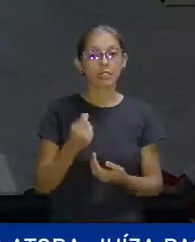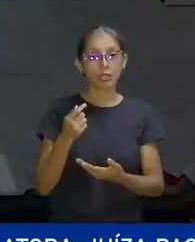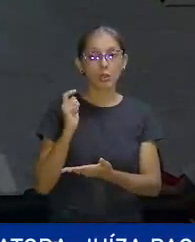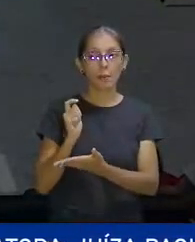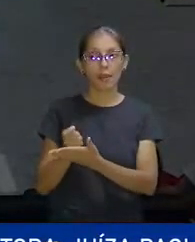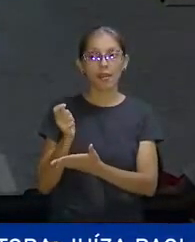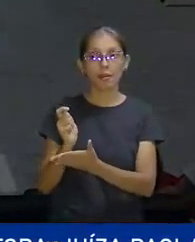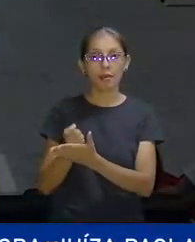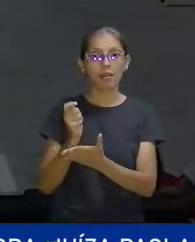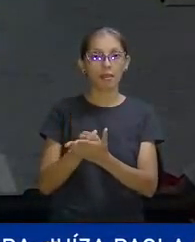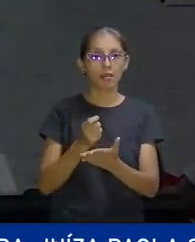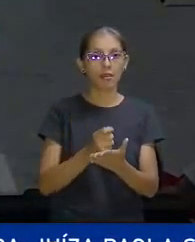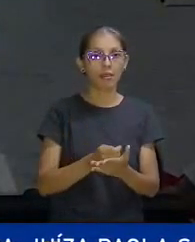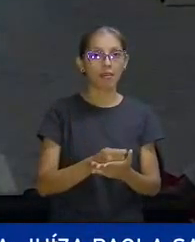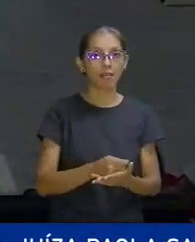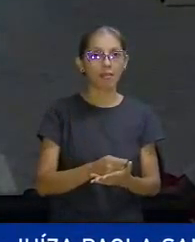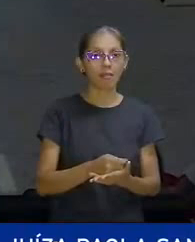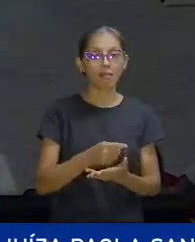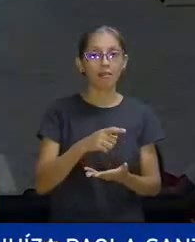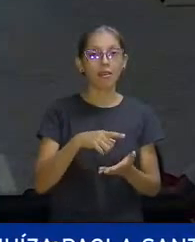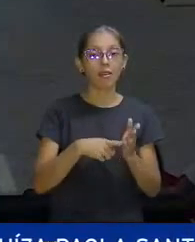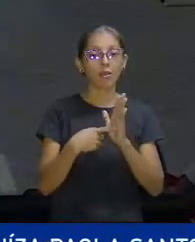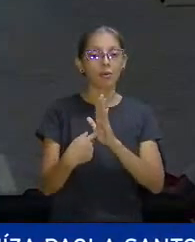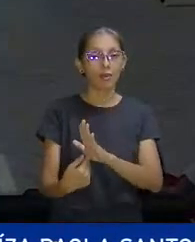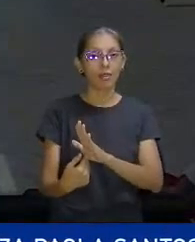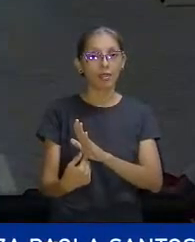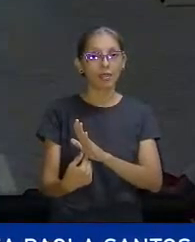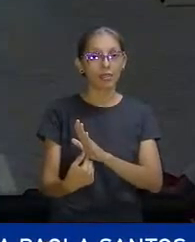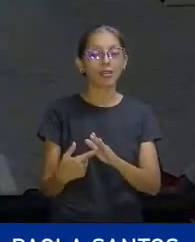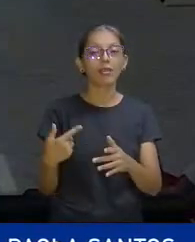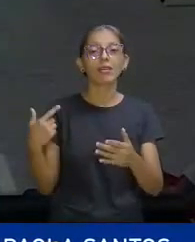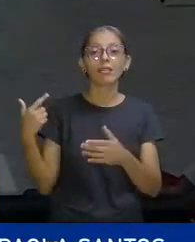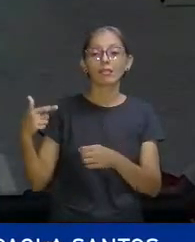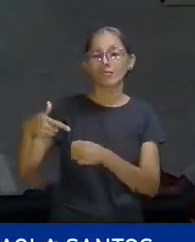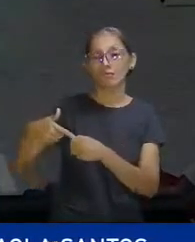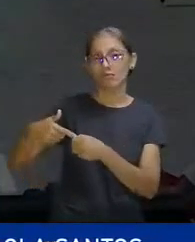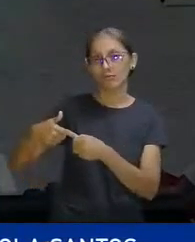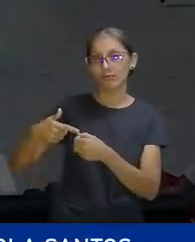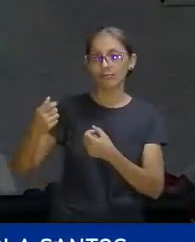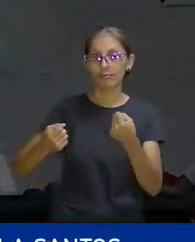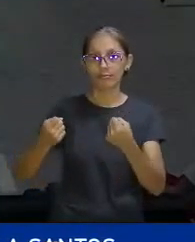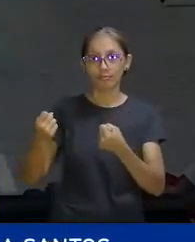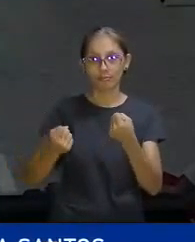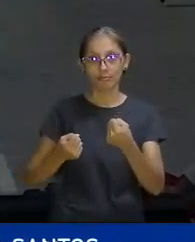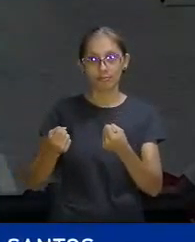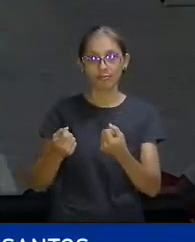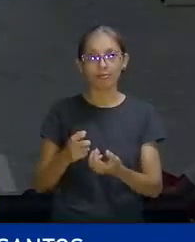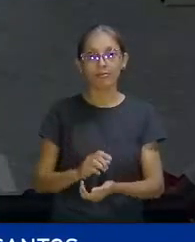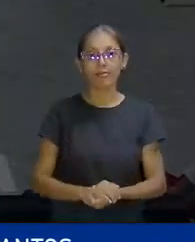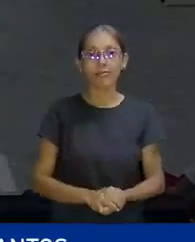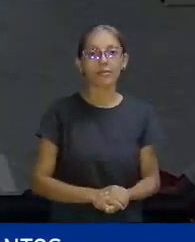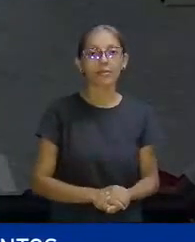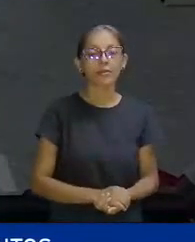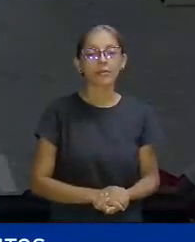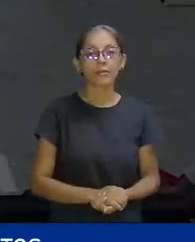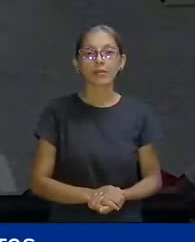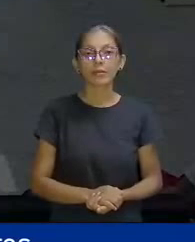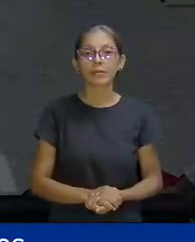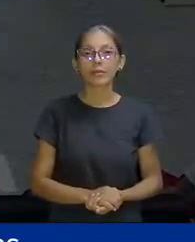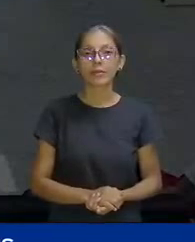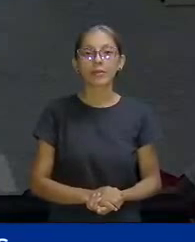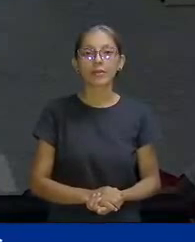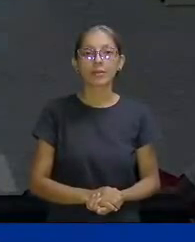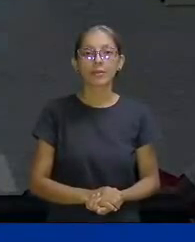da comprovação dos combustíveis, que se gastou na campanha. mas pelo que a